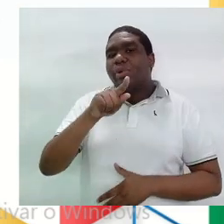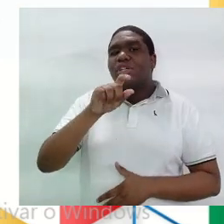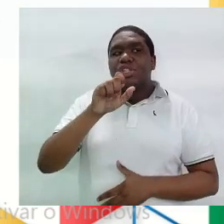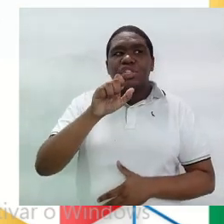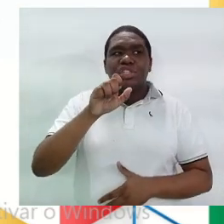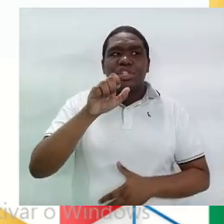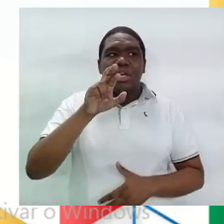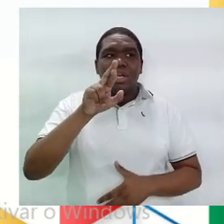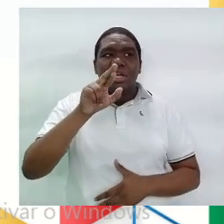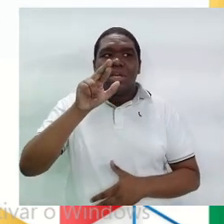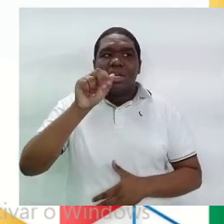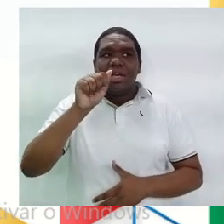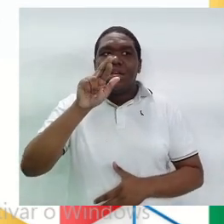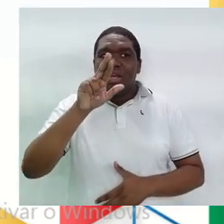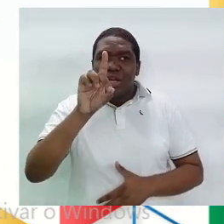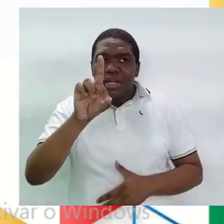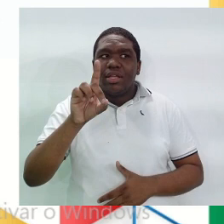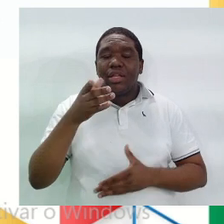nasceu em